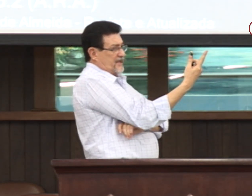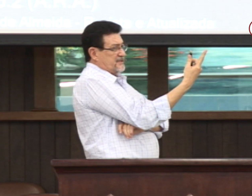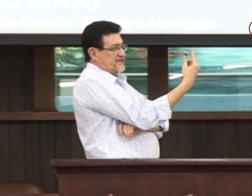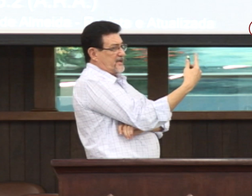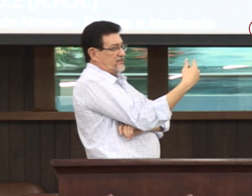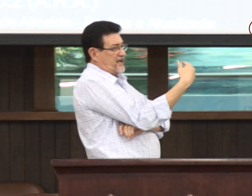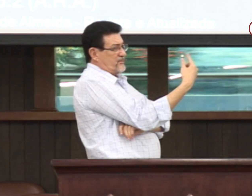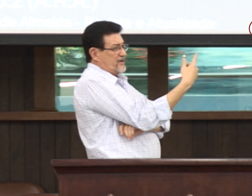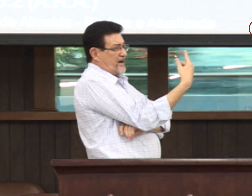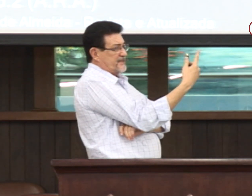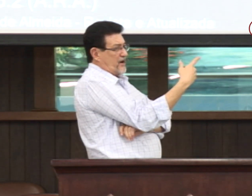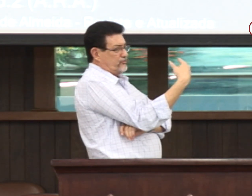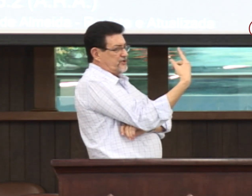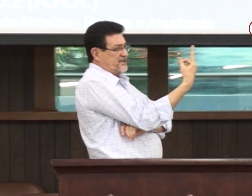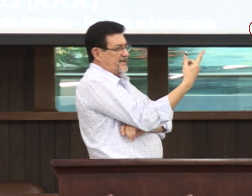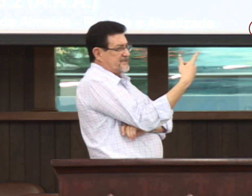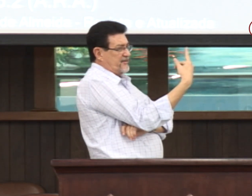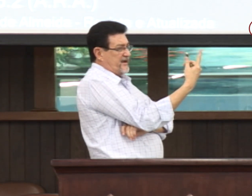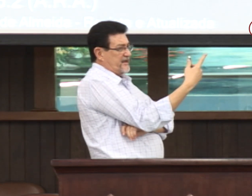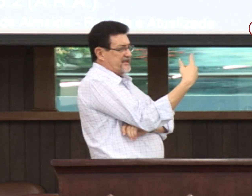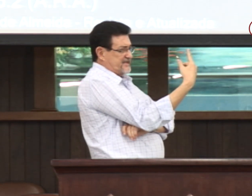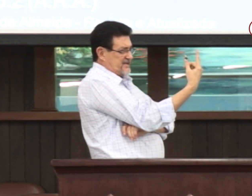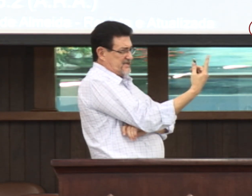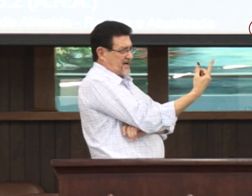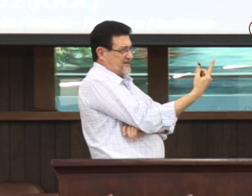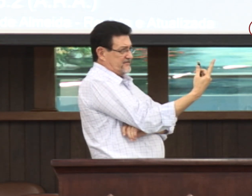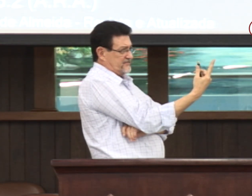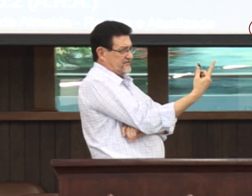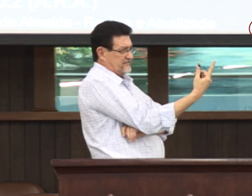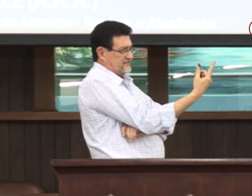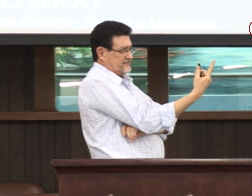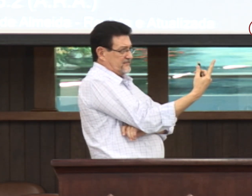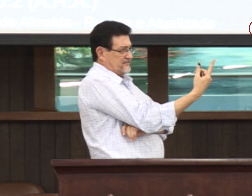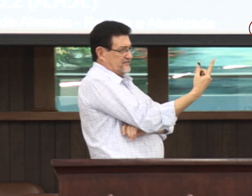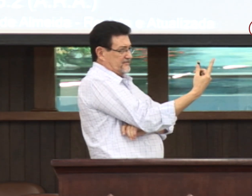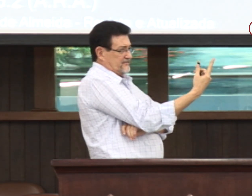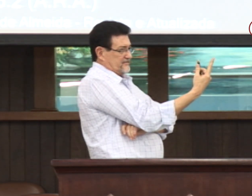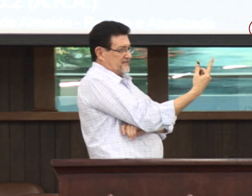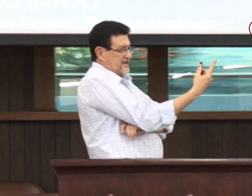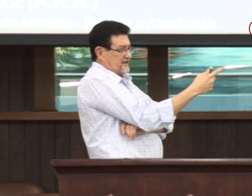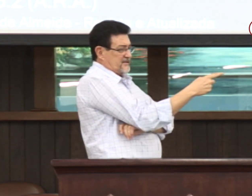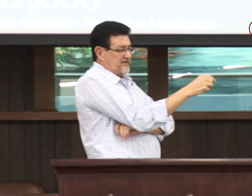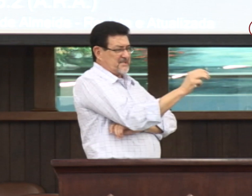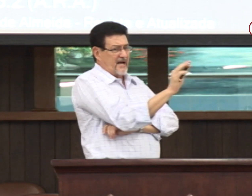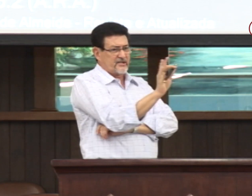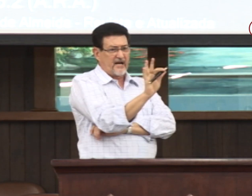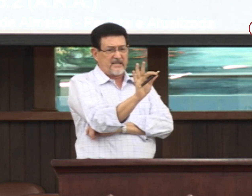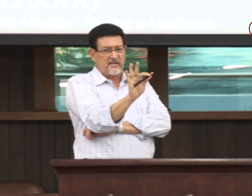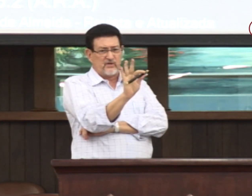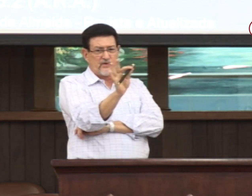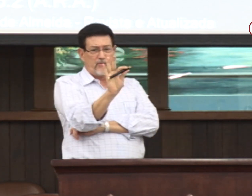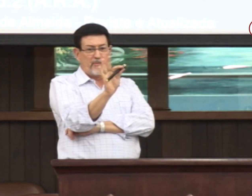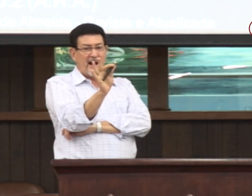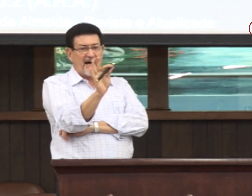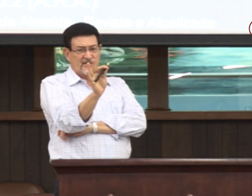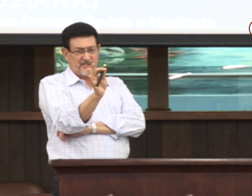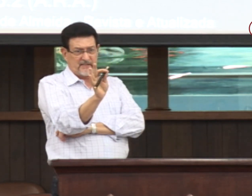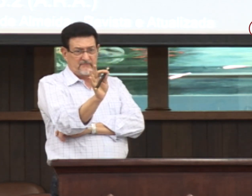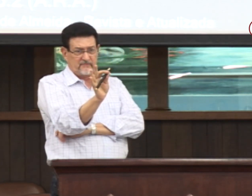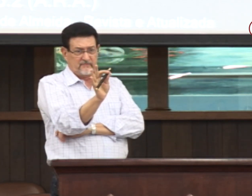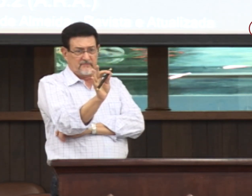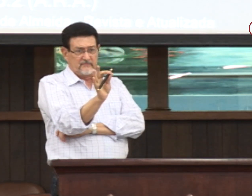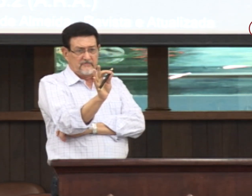quer dizer que eu tenho que guardar um dia na semana para descansar se você achar que isso é